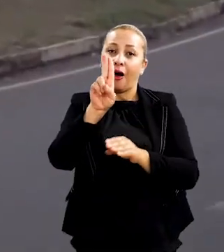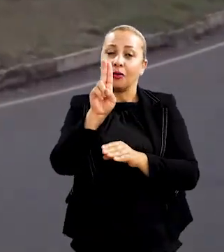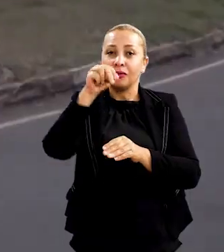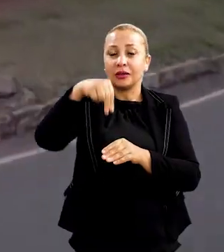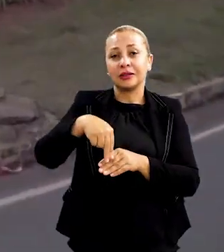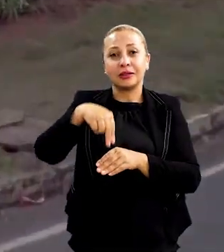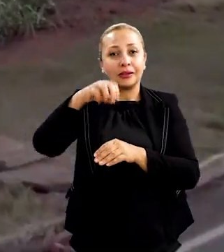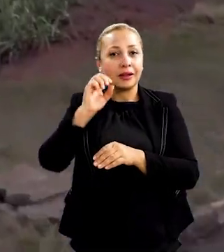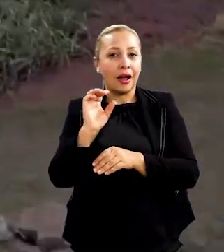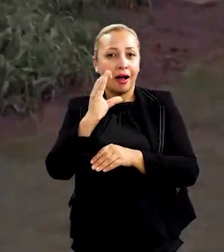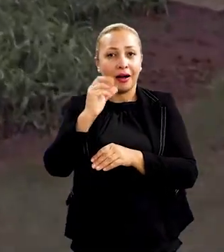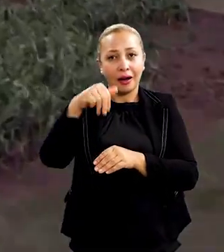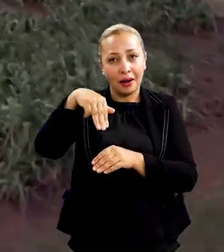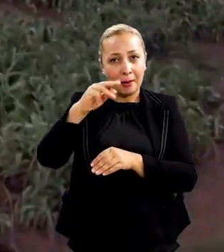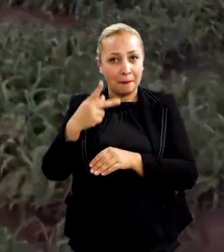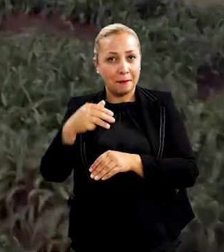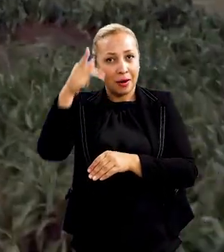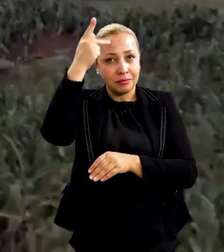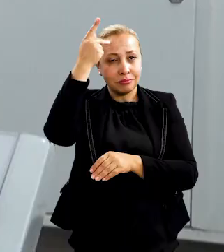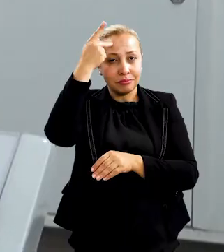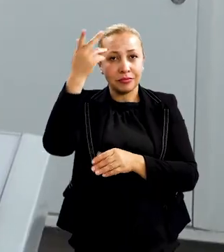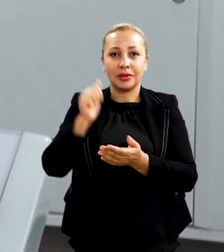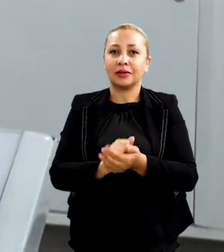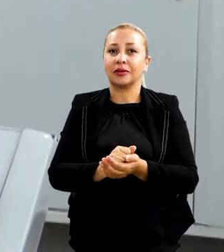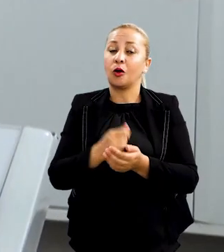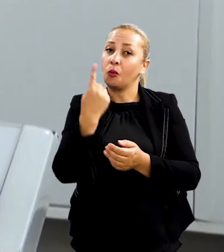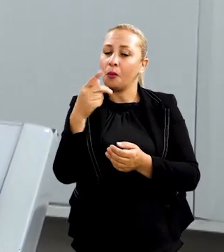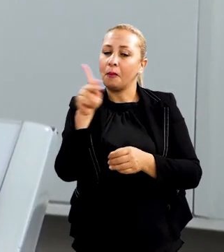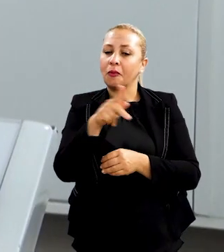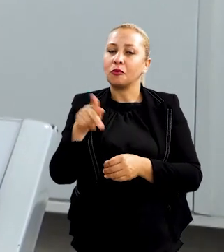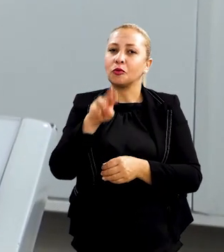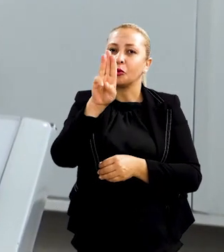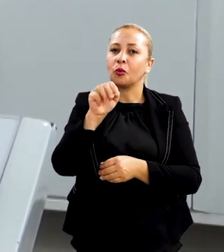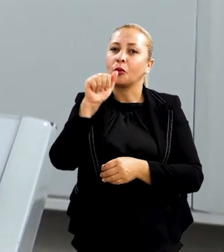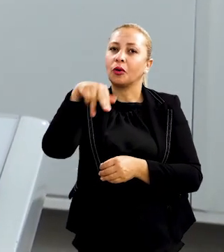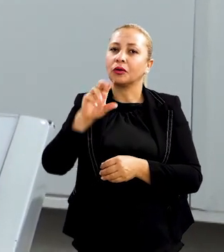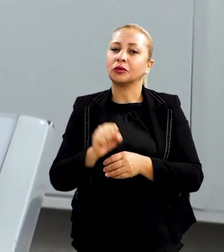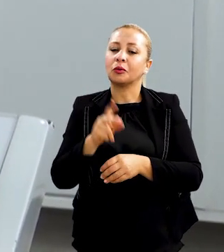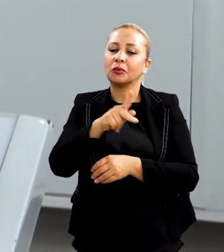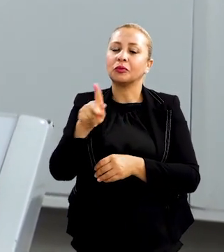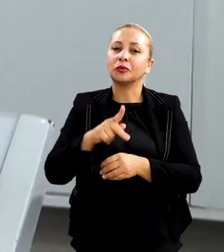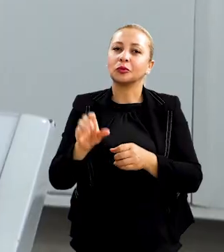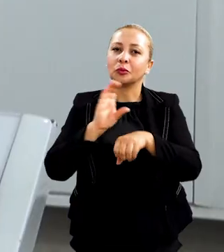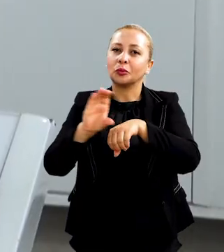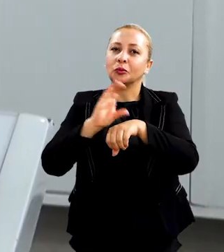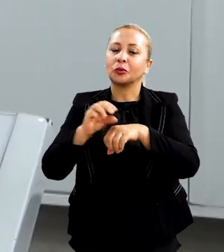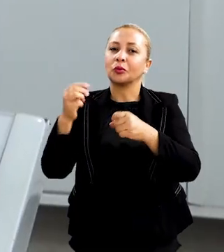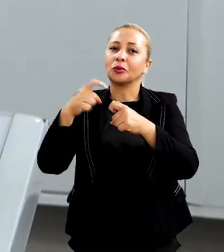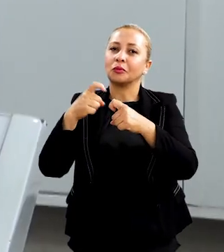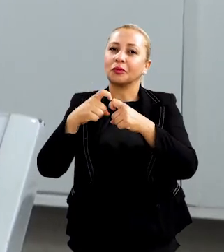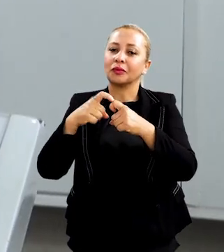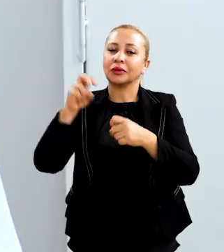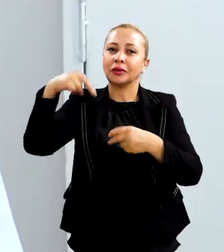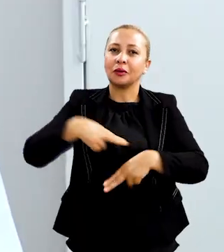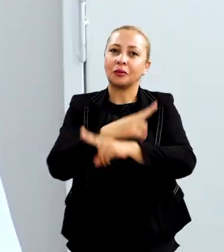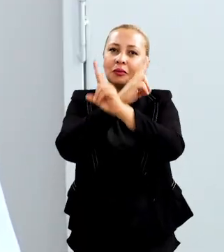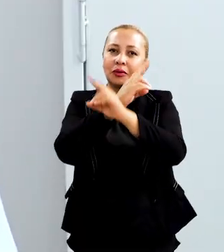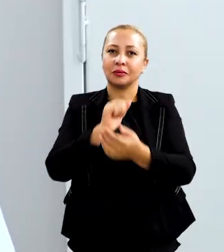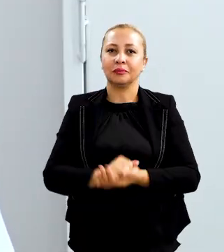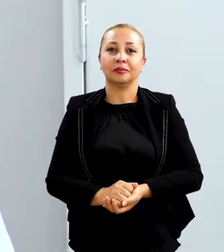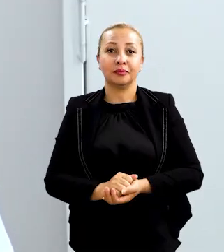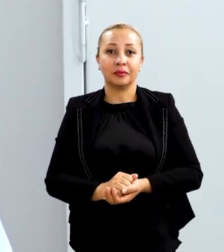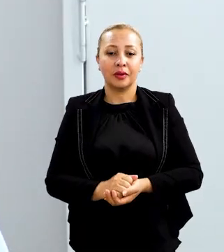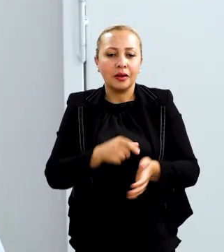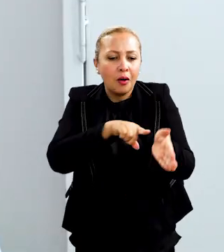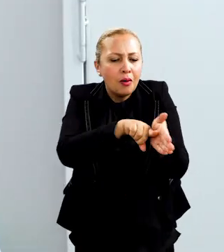Estadual de Campinas. Um dos pesquisadores é o Washington Luiz, professor do curso de Medicina da UESB. Trata-se